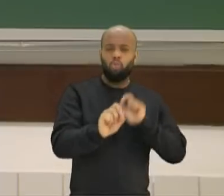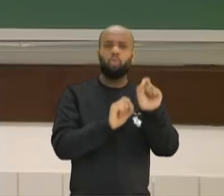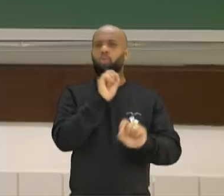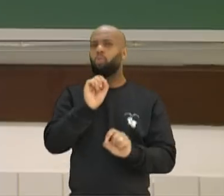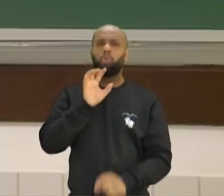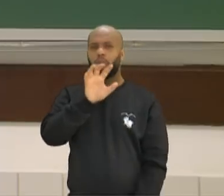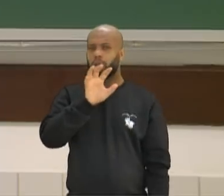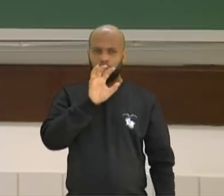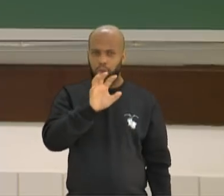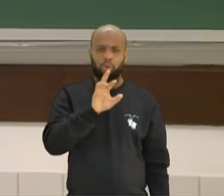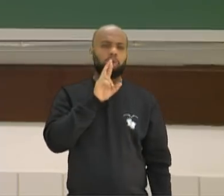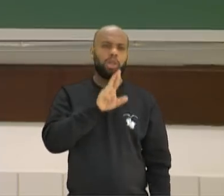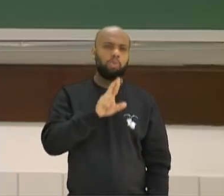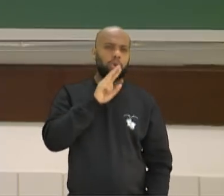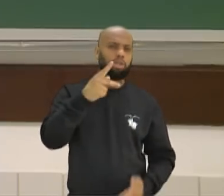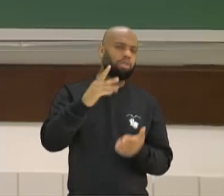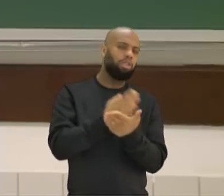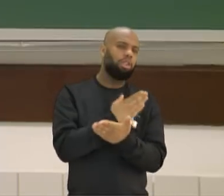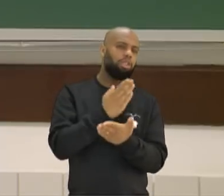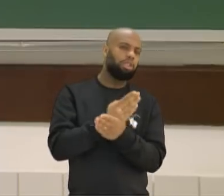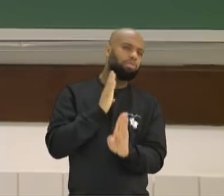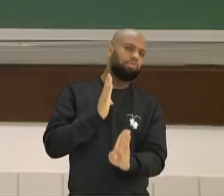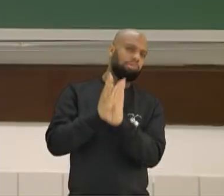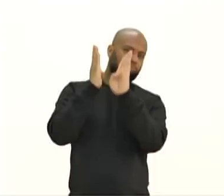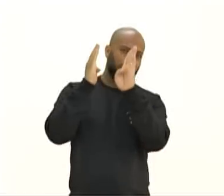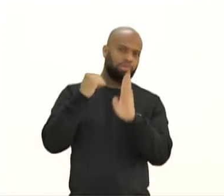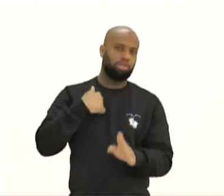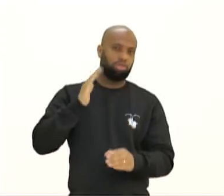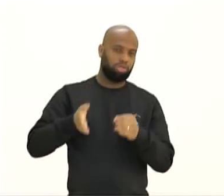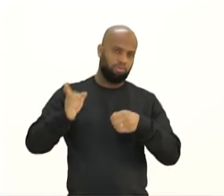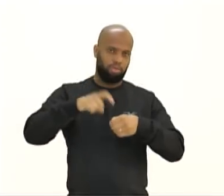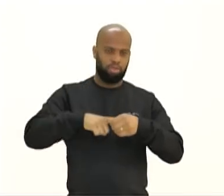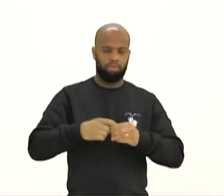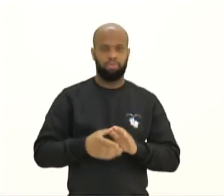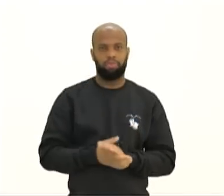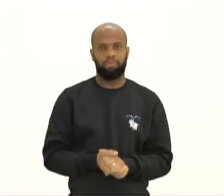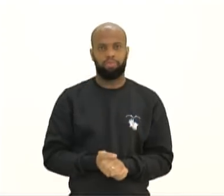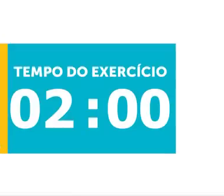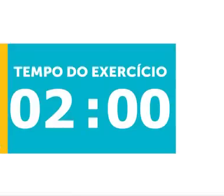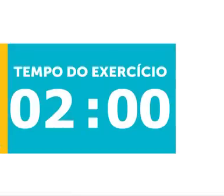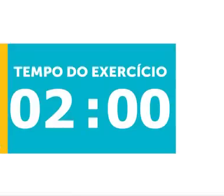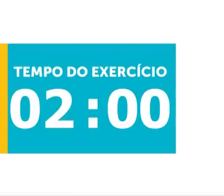é essa? Então tenta descobrir, escreve no teu caderno que ONG será essa.